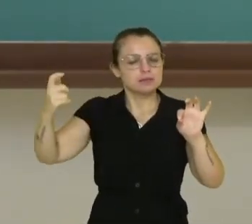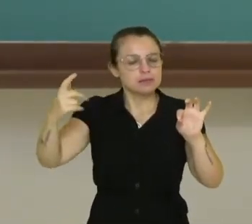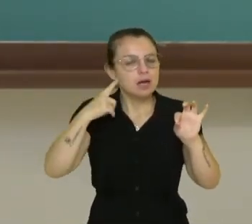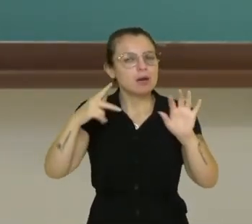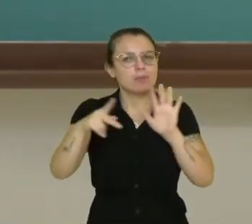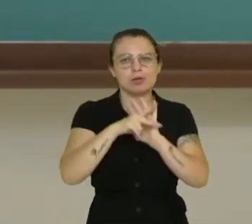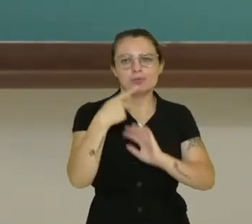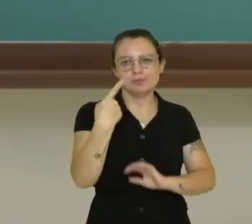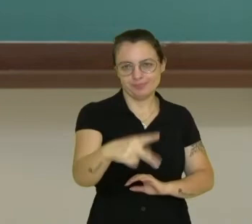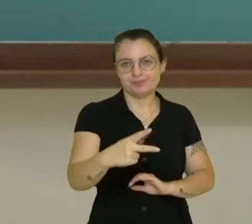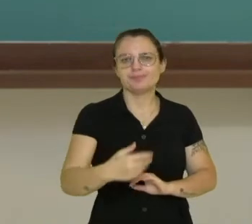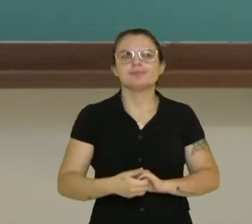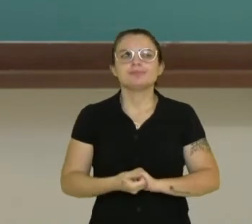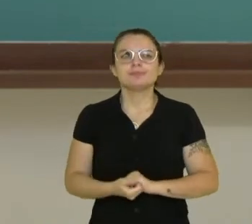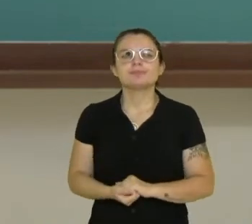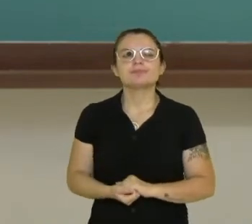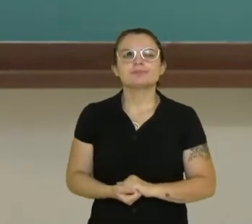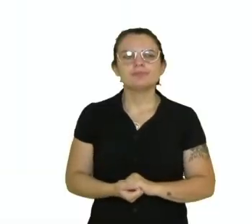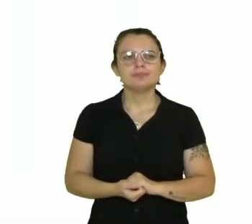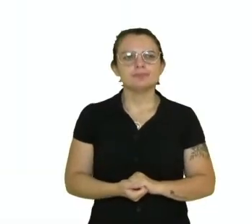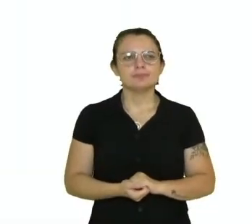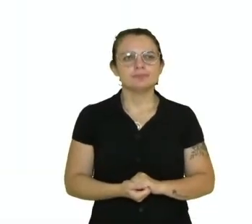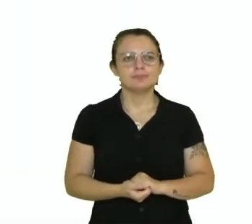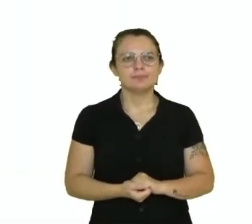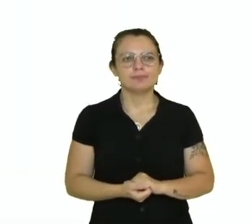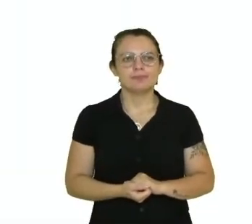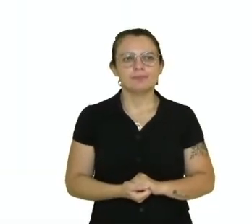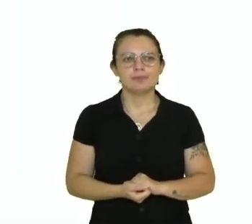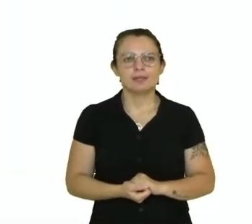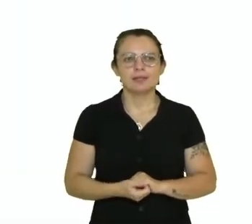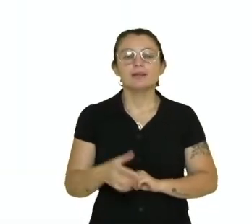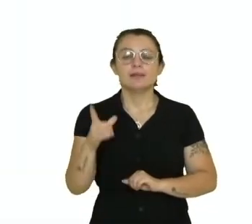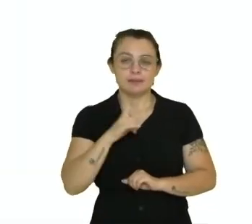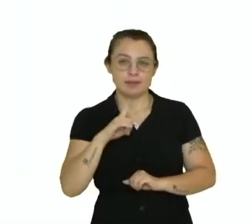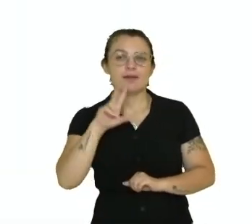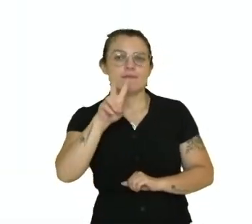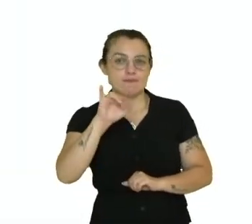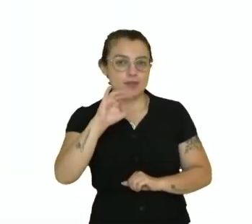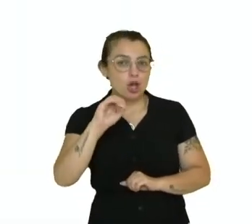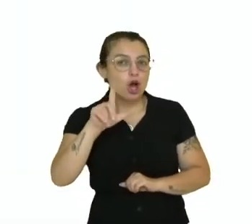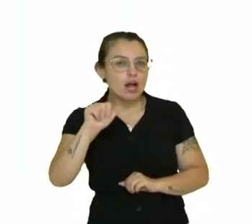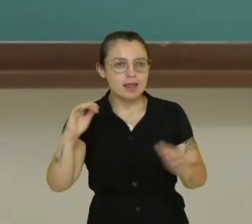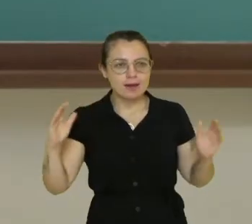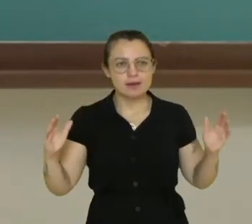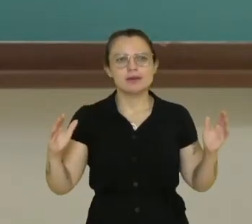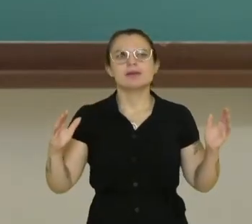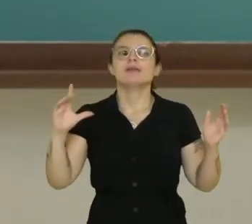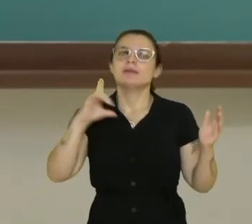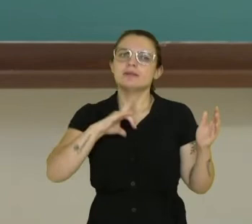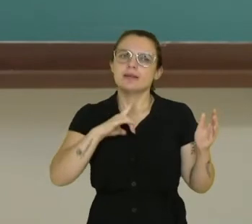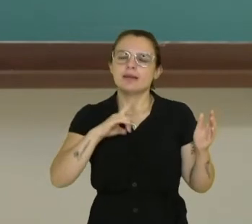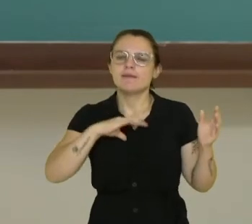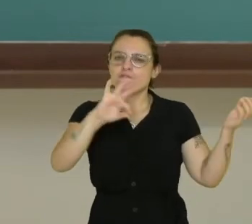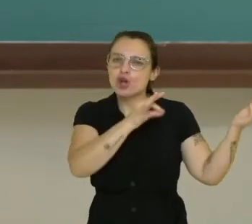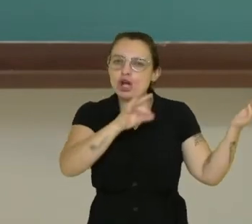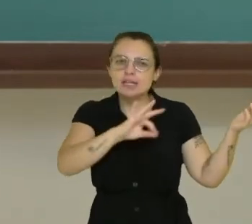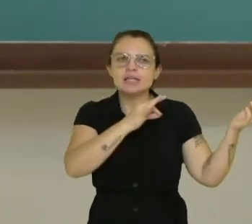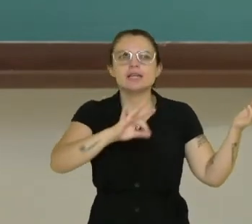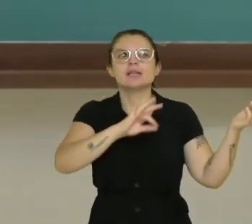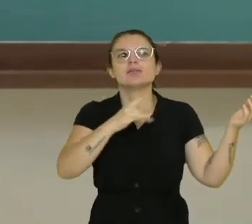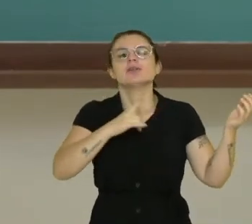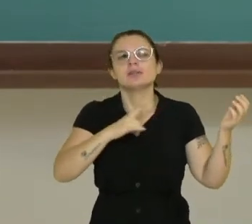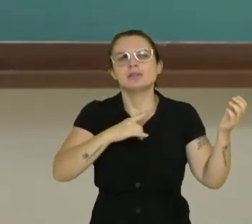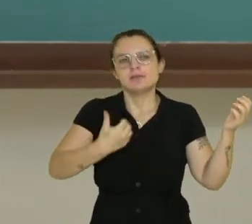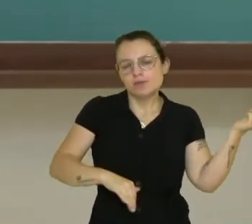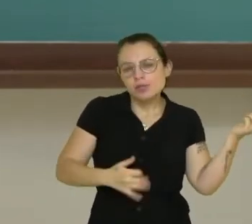específico do violão. Instrumentos de corda podem ser viola, violino, violão, entre